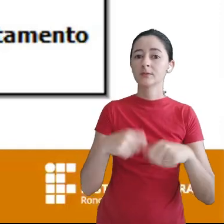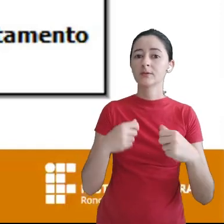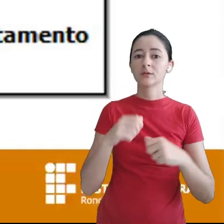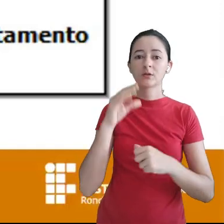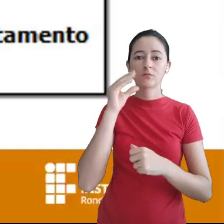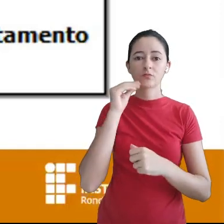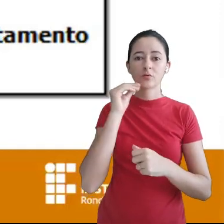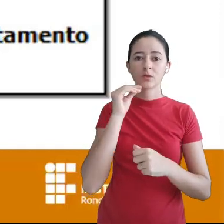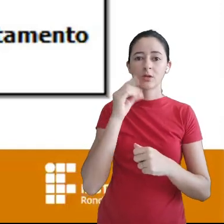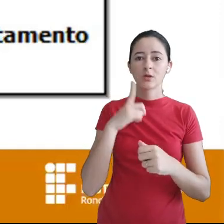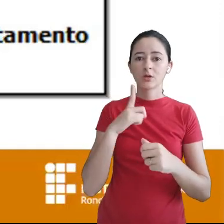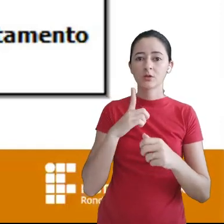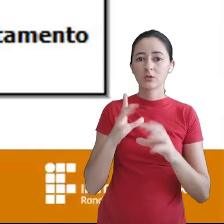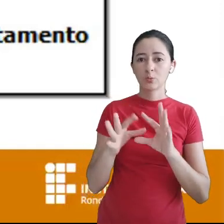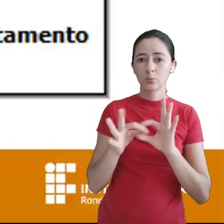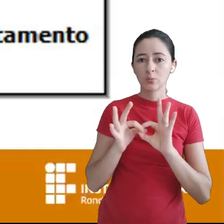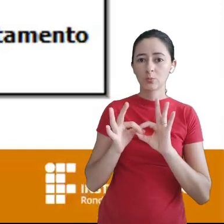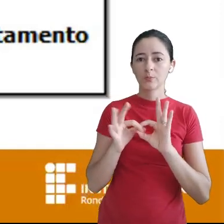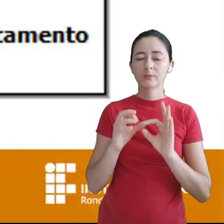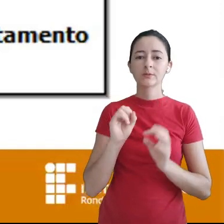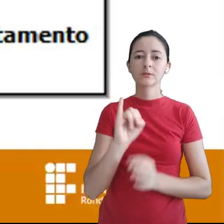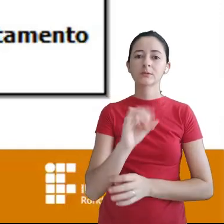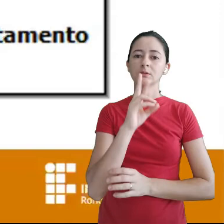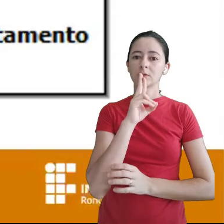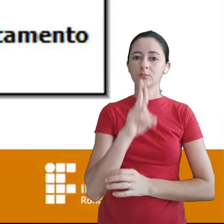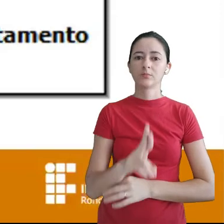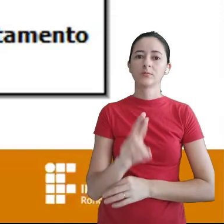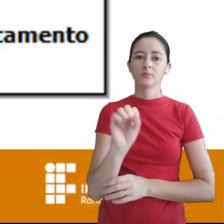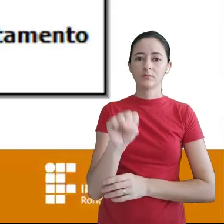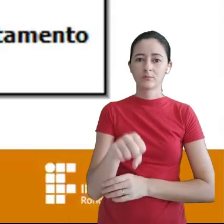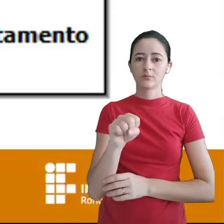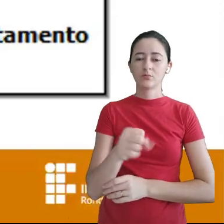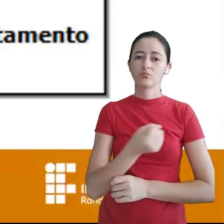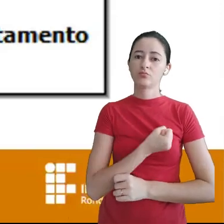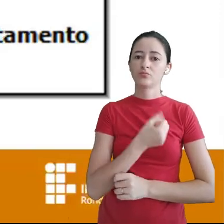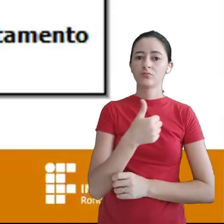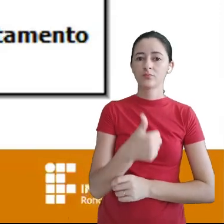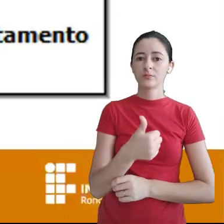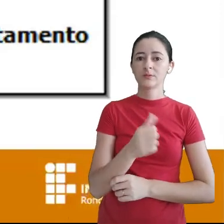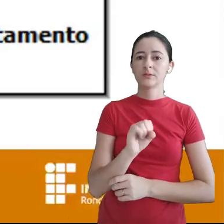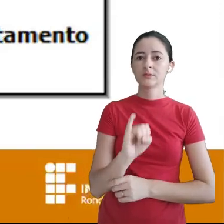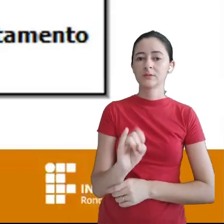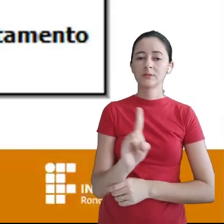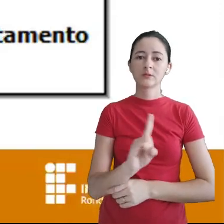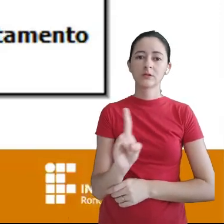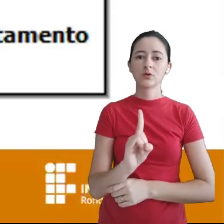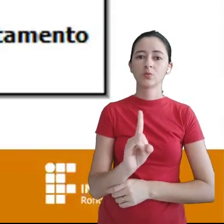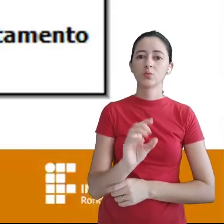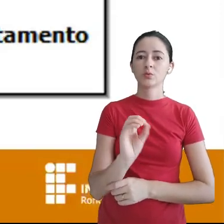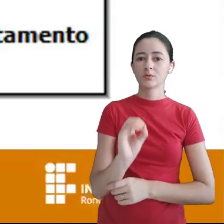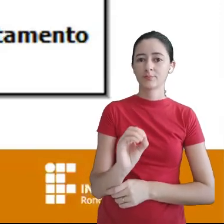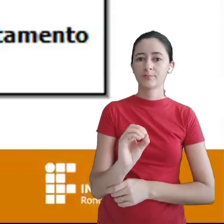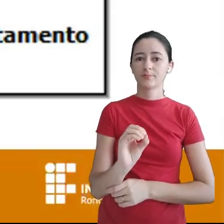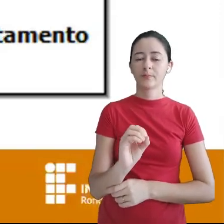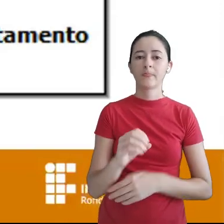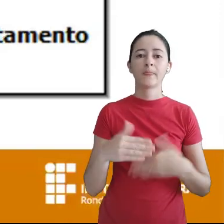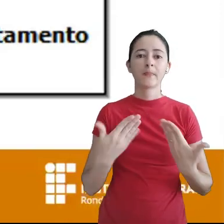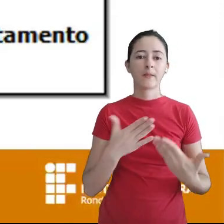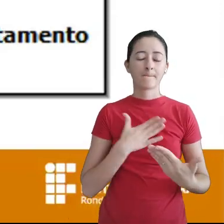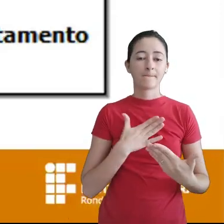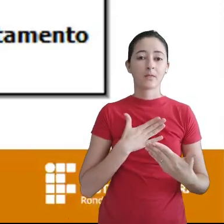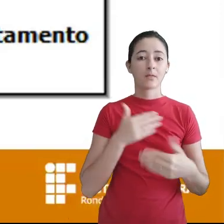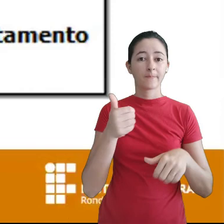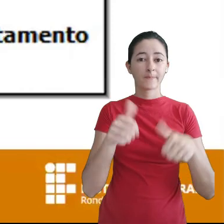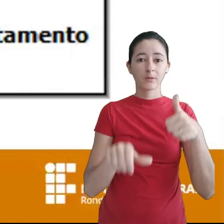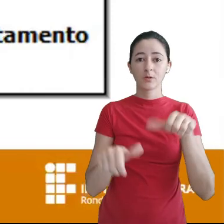precisa possuir funcionários vinculados a ele? Se a resposta você achar que é sim, é 1. Se você achar que não,